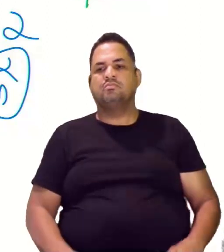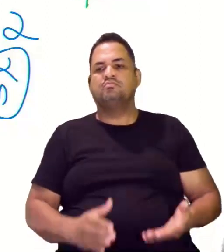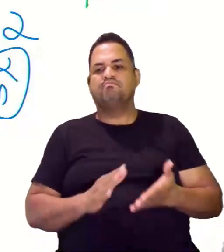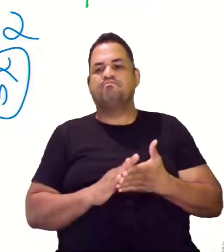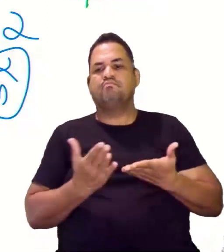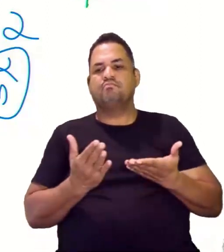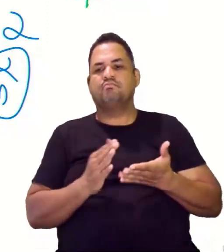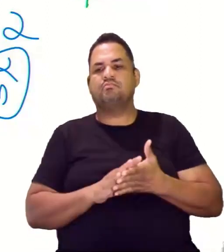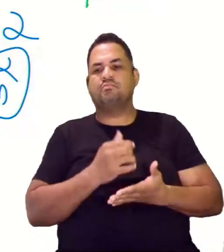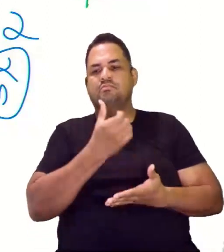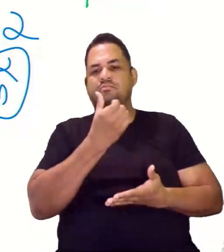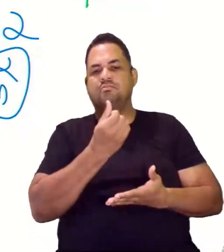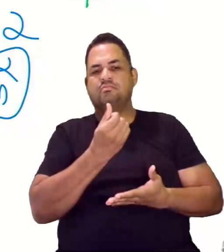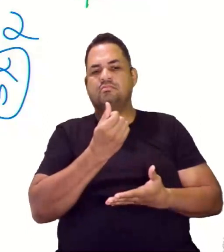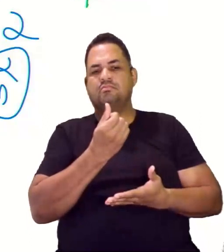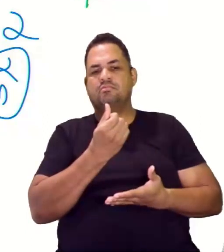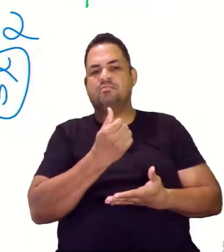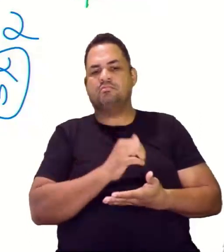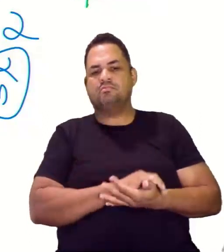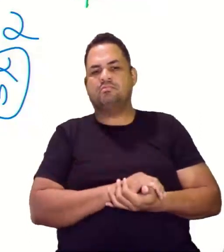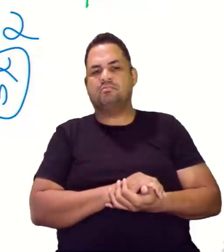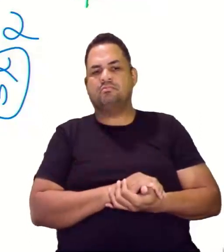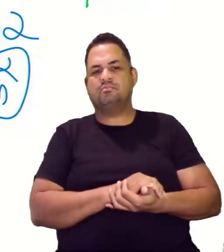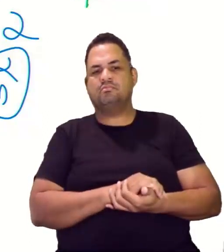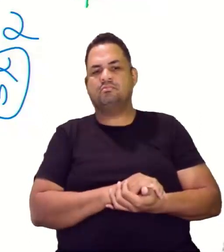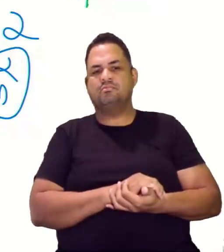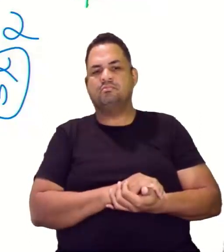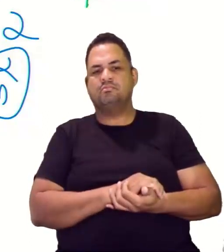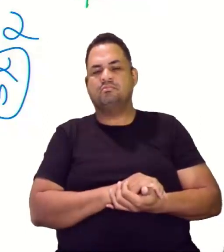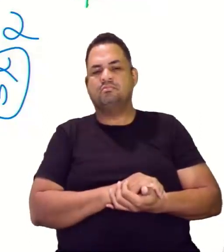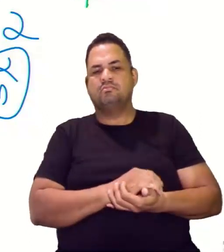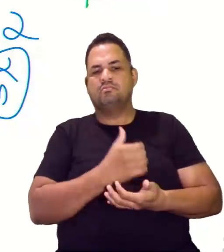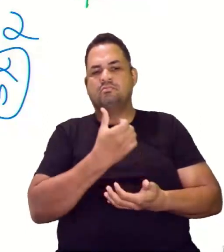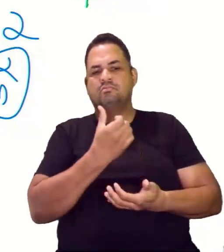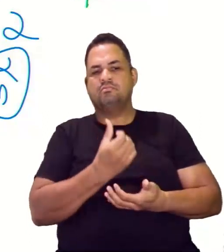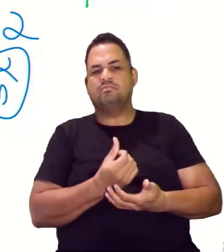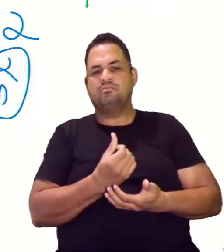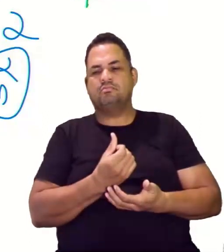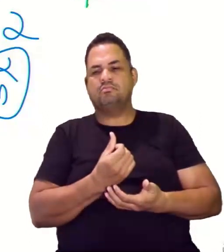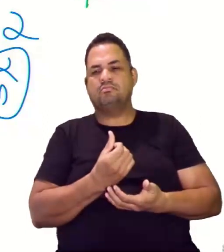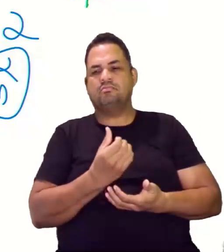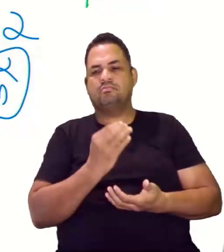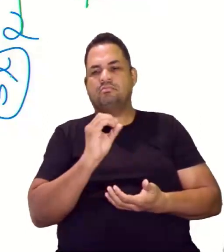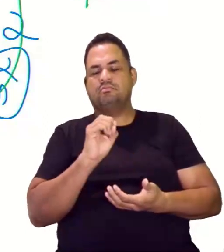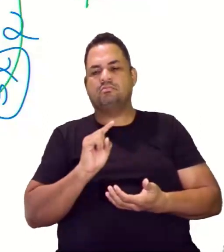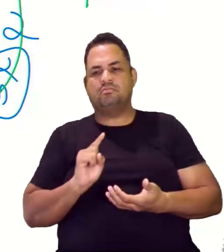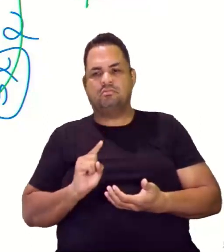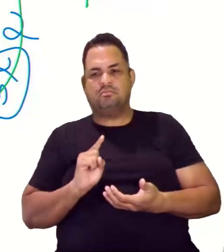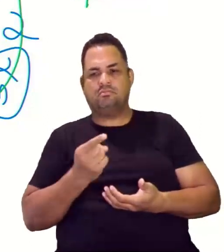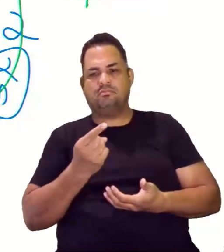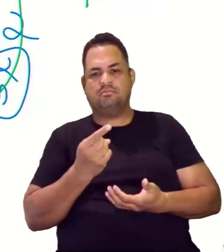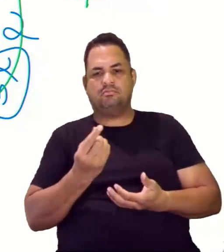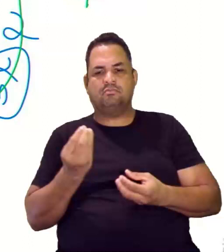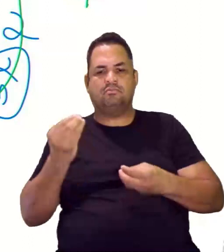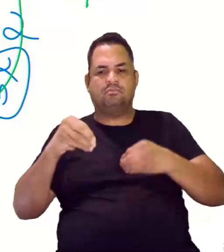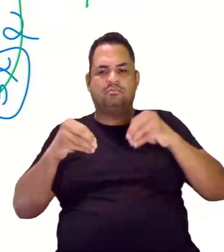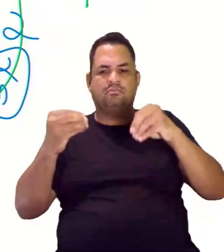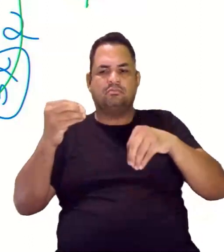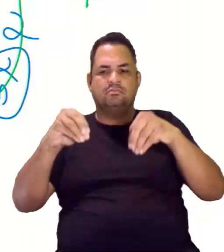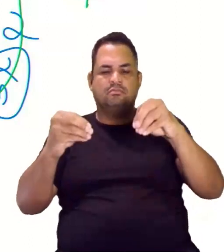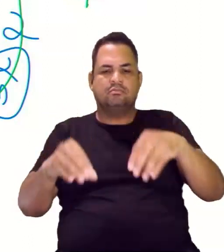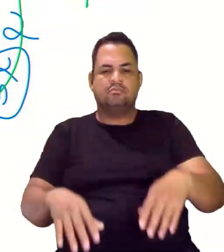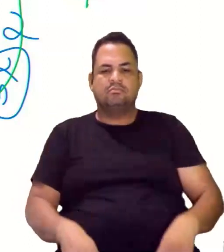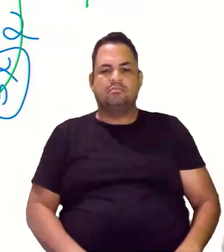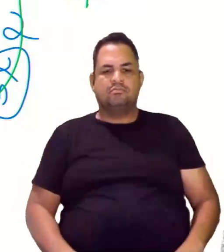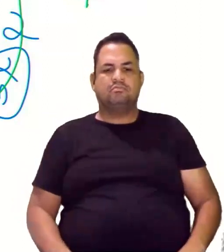então vai dar... 6 milhões. 60 mil, né? 60 mil mudas? Isso, 60 mil mudas. Vamos para cá. Aqui.